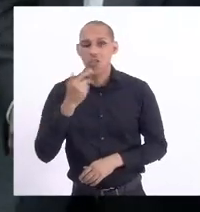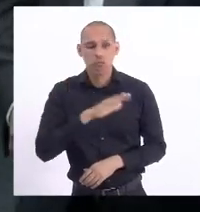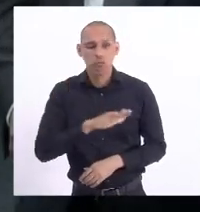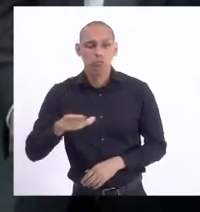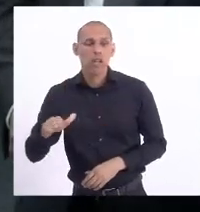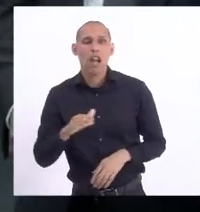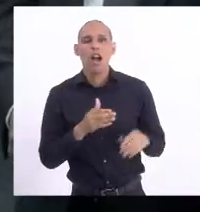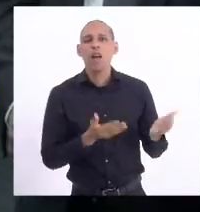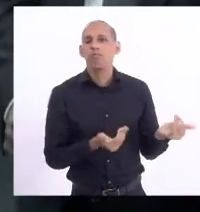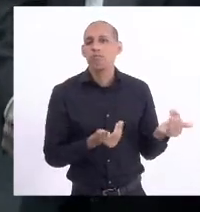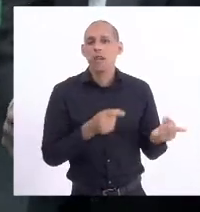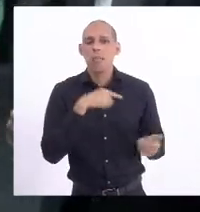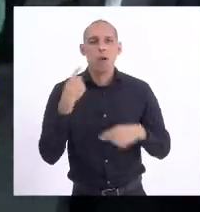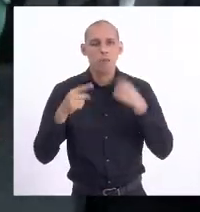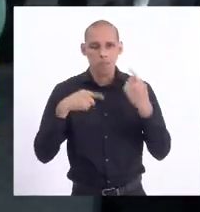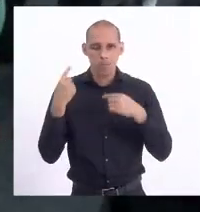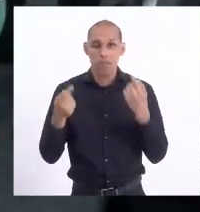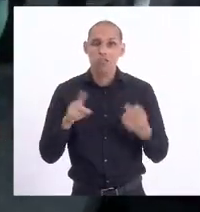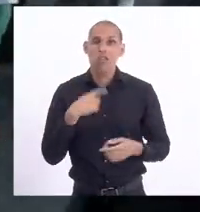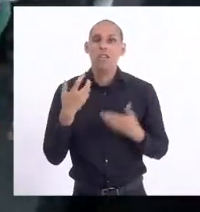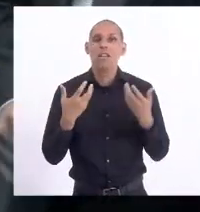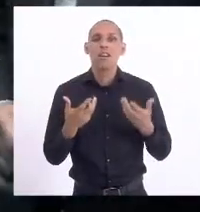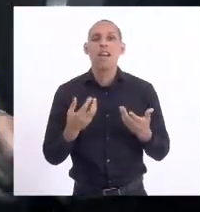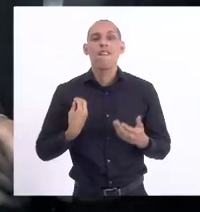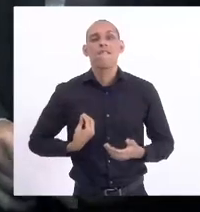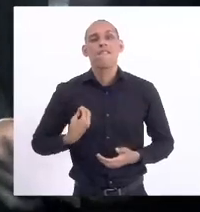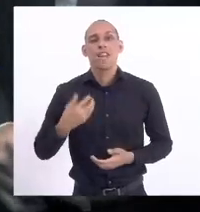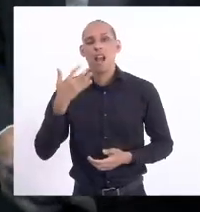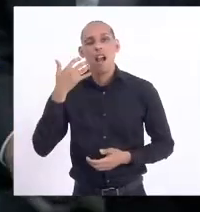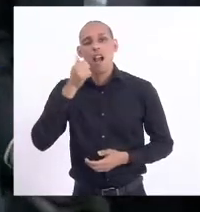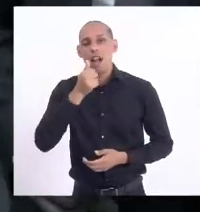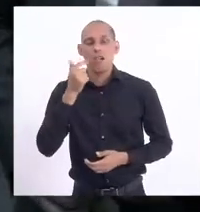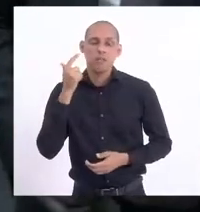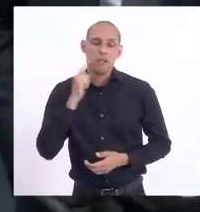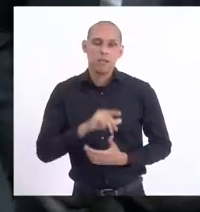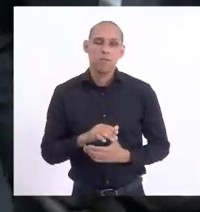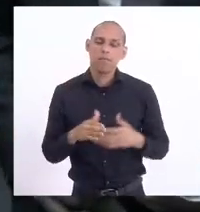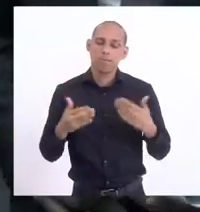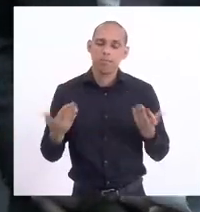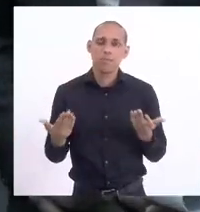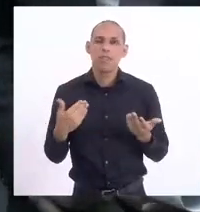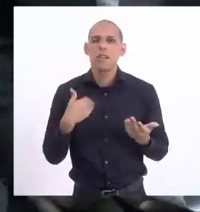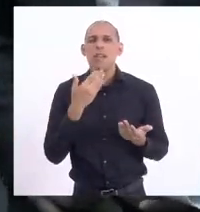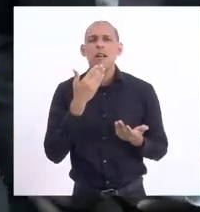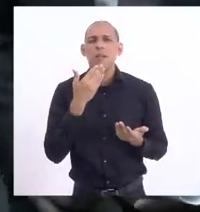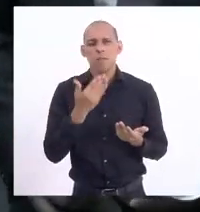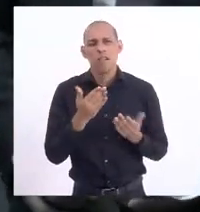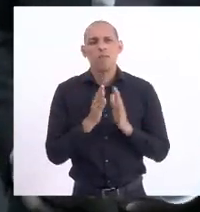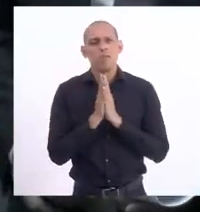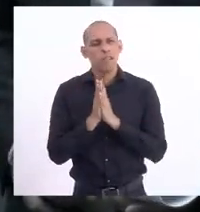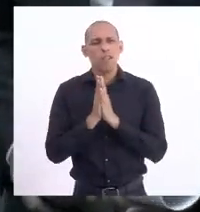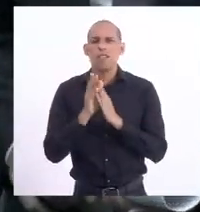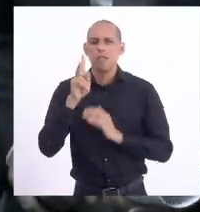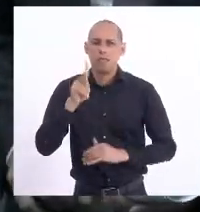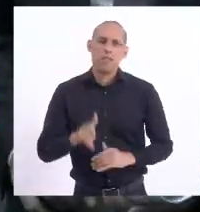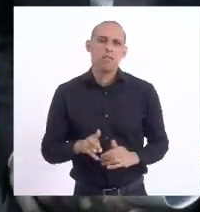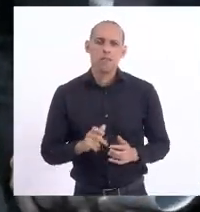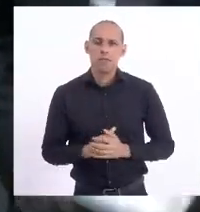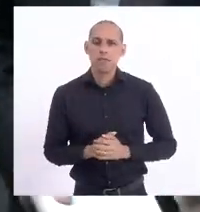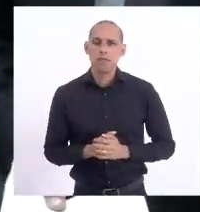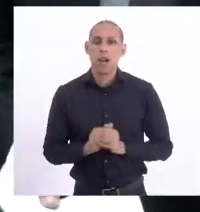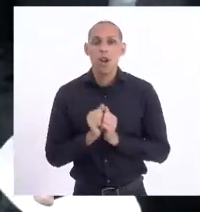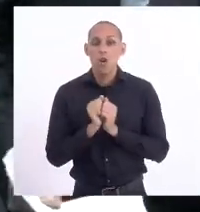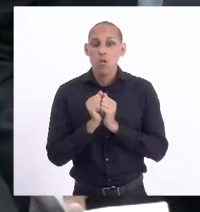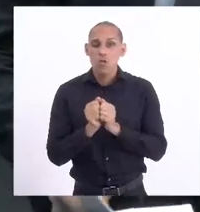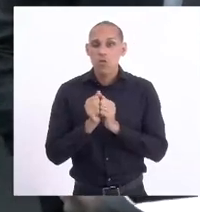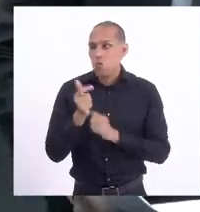mortos. O que a gente quer é salvar vidas. E, por isso, eu estou pedindo, senhor presidente, em conjunto